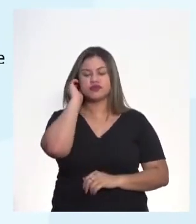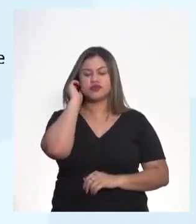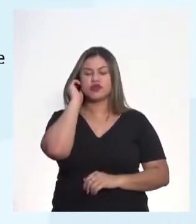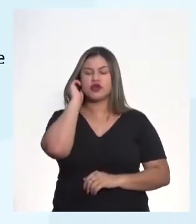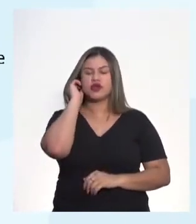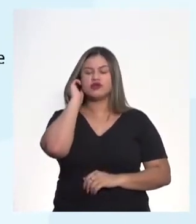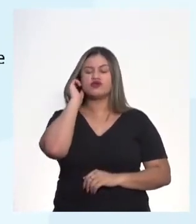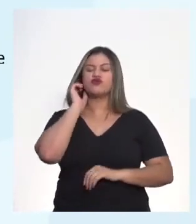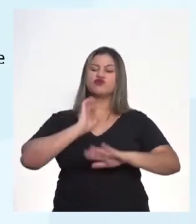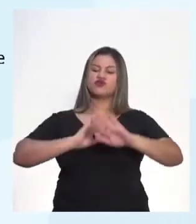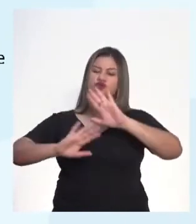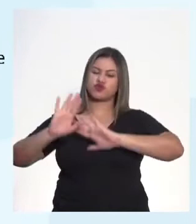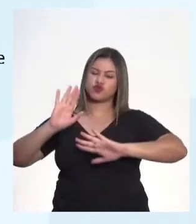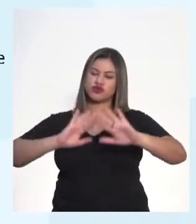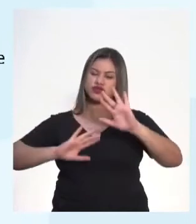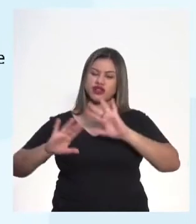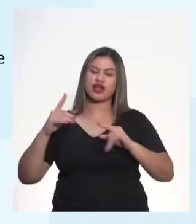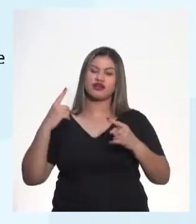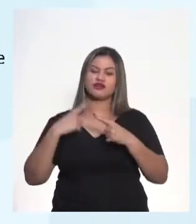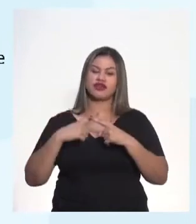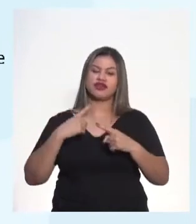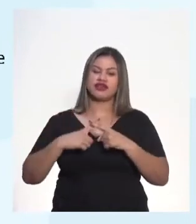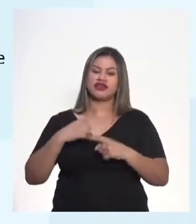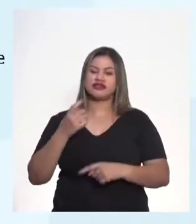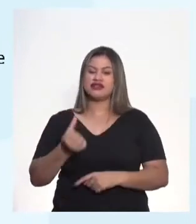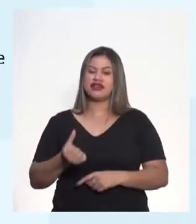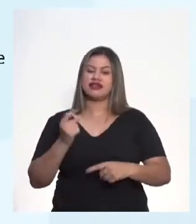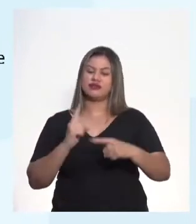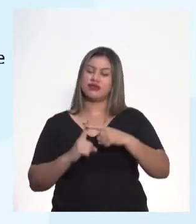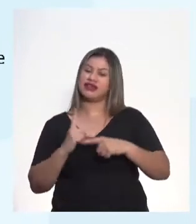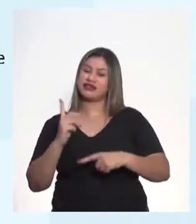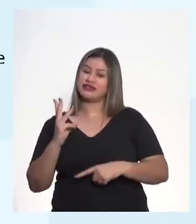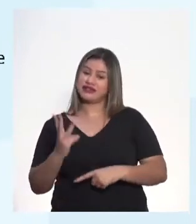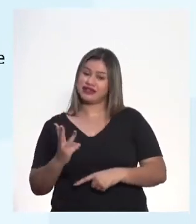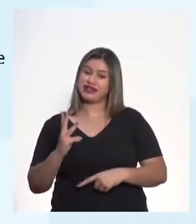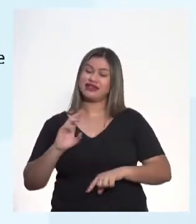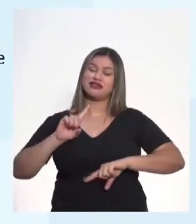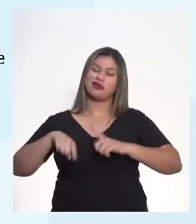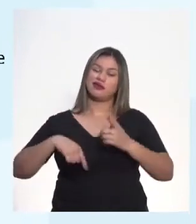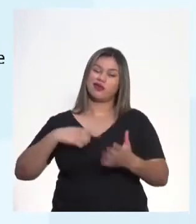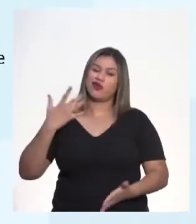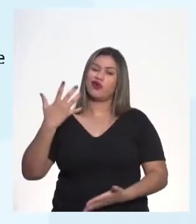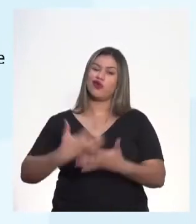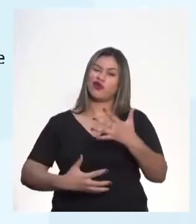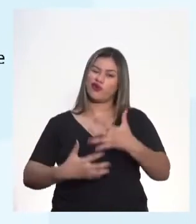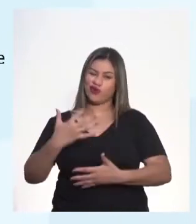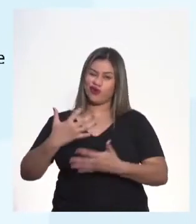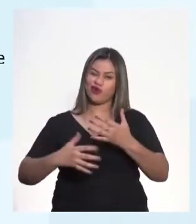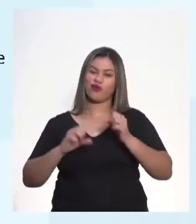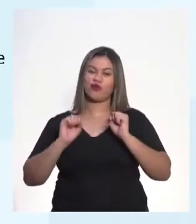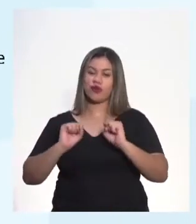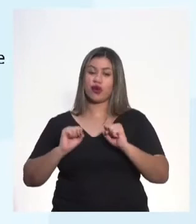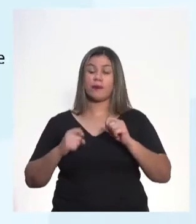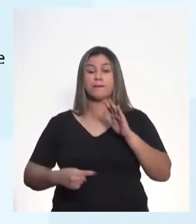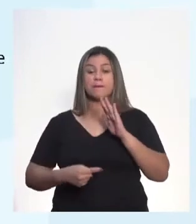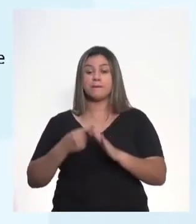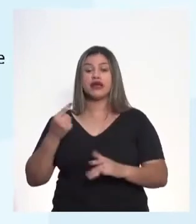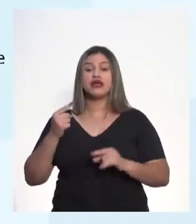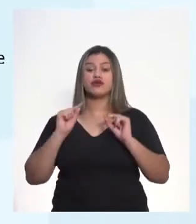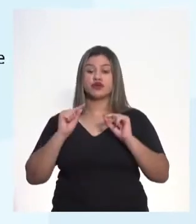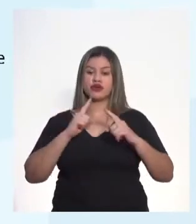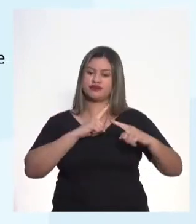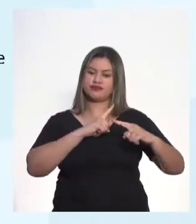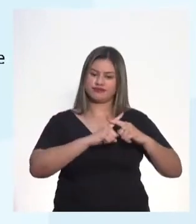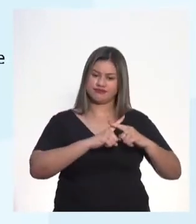para não fazer esse seis mais três aqui no meio né porque aí como eu disse na outra aula Zé do pé do frango né gente e aí dá